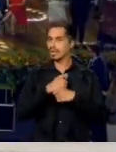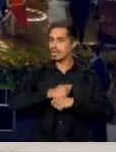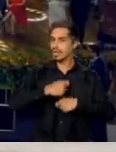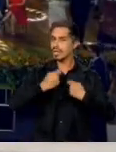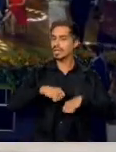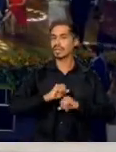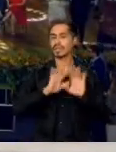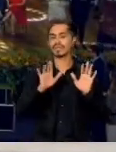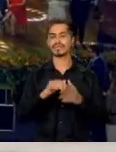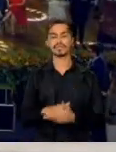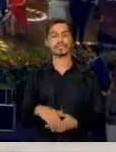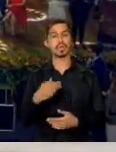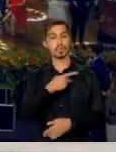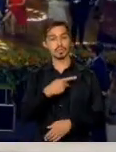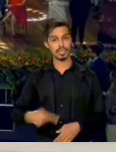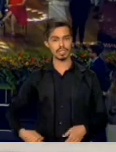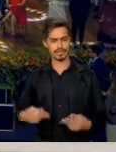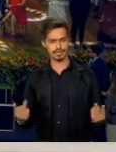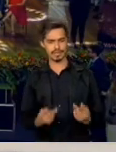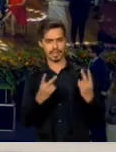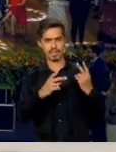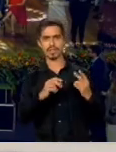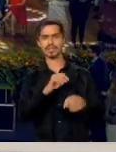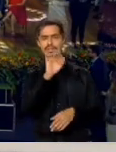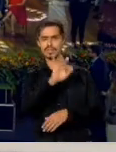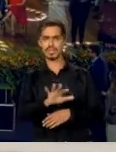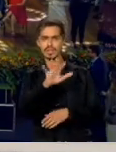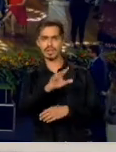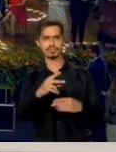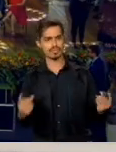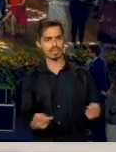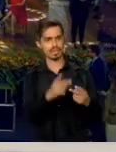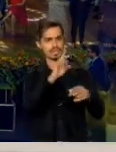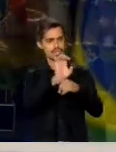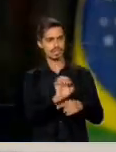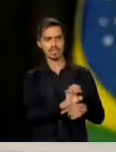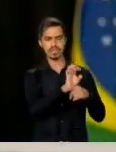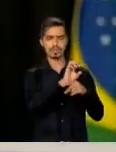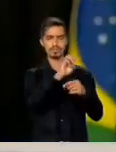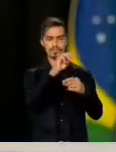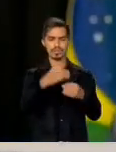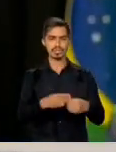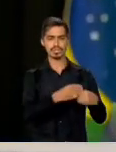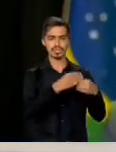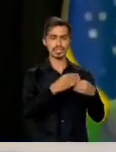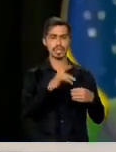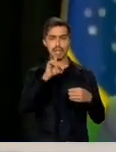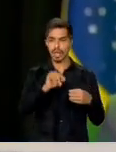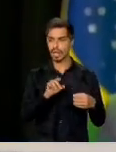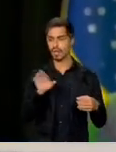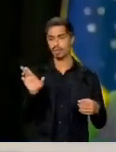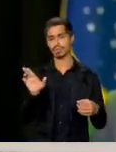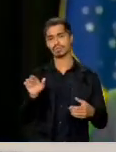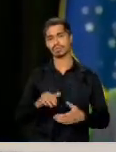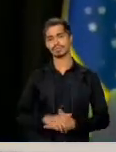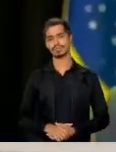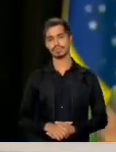que valoriza a federação, o presidente que valoriza estados e municípios, é o presidente